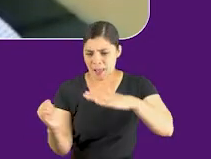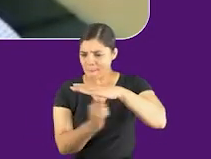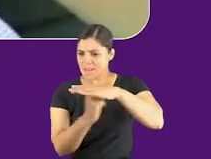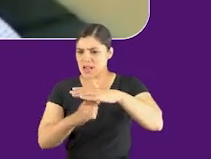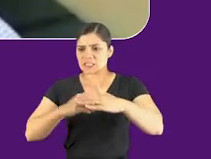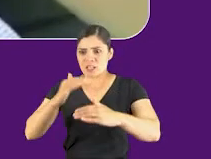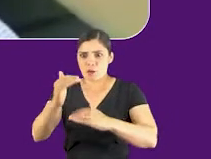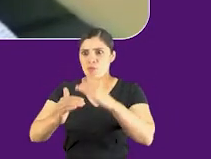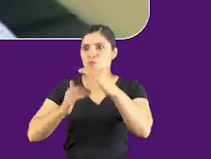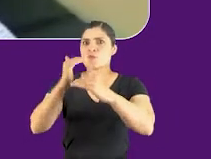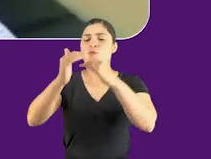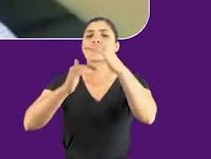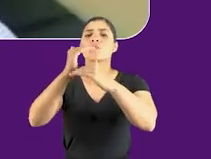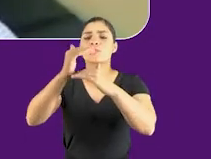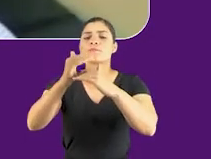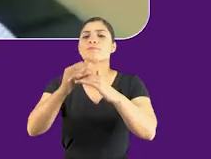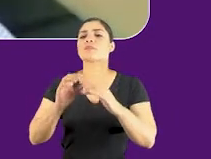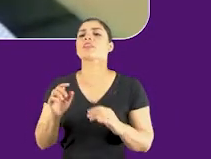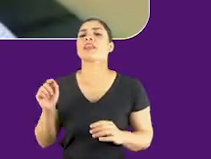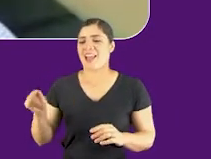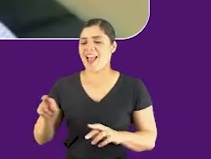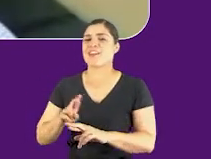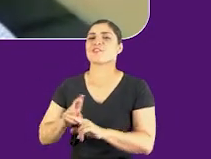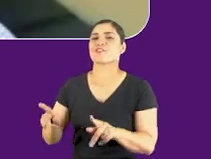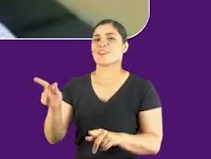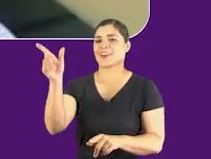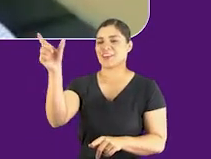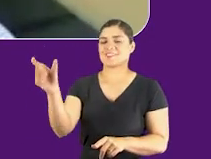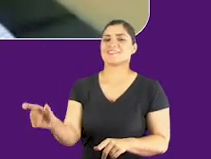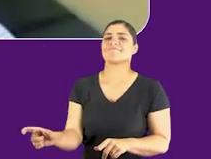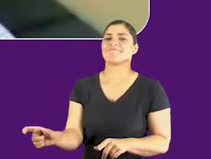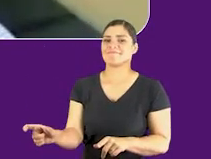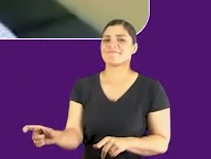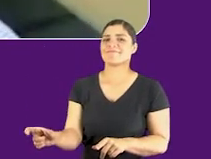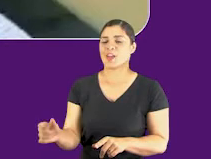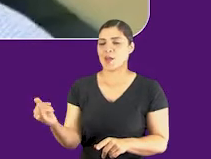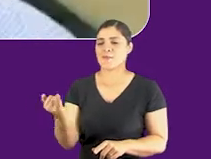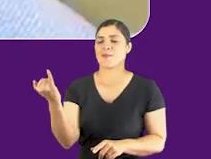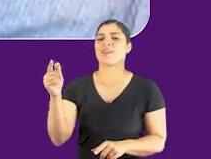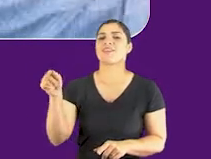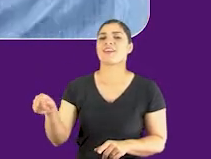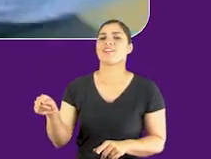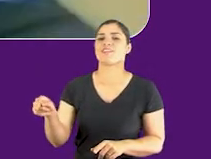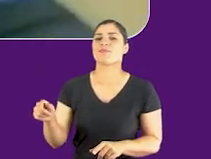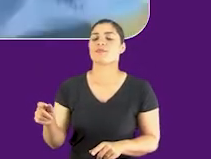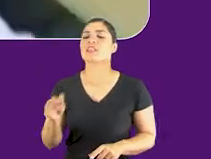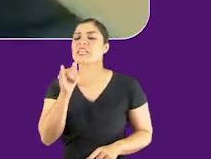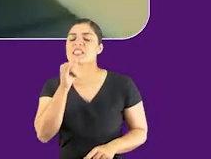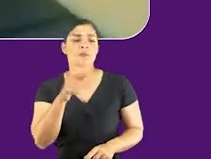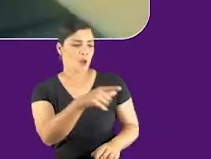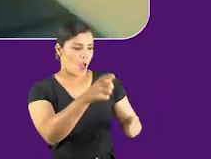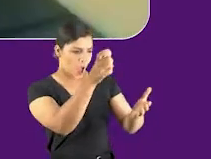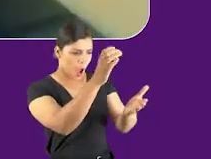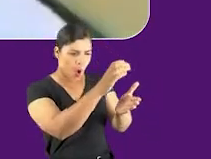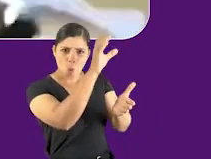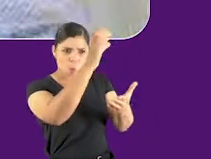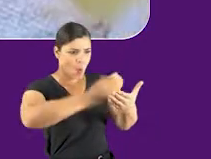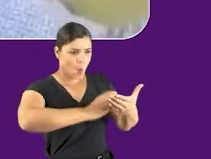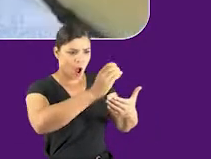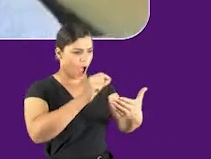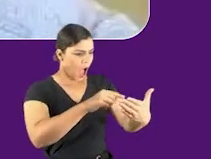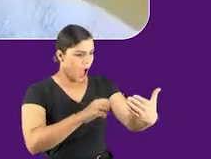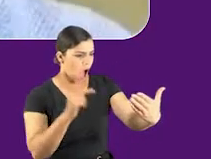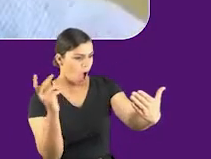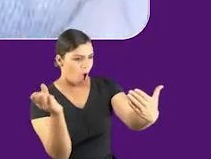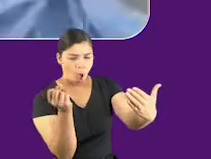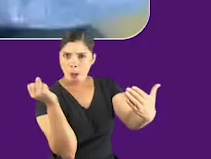não nós durante muito tempo nós tivemos um erro grande que era daqueles não você tinha que ter um currículo daqueles